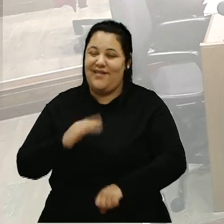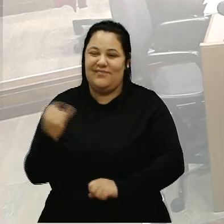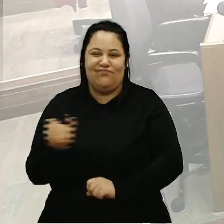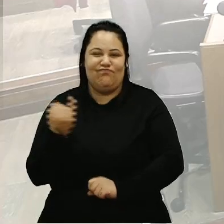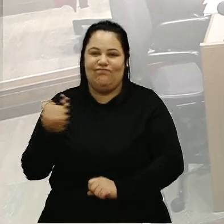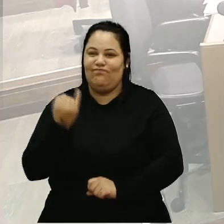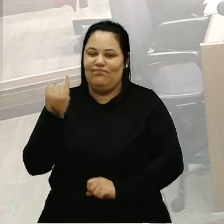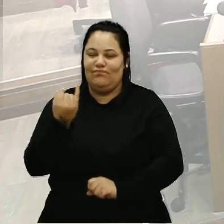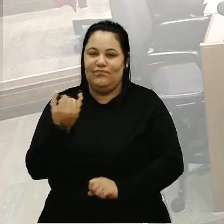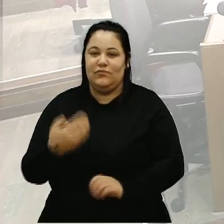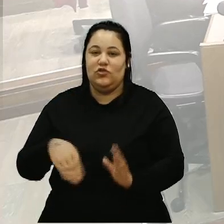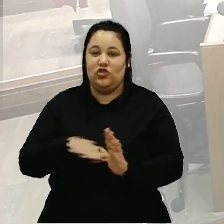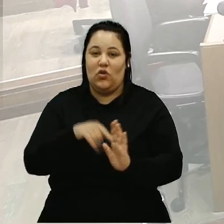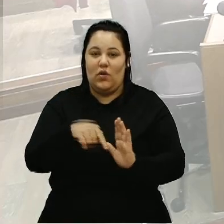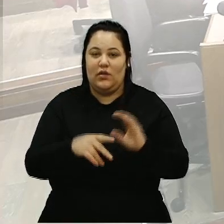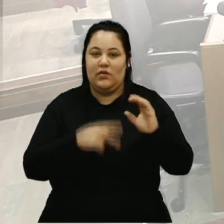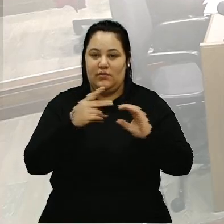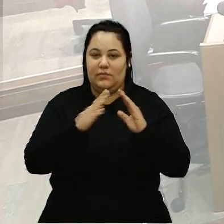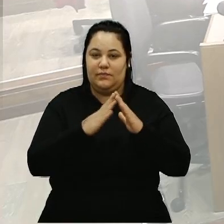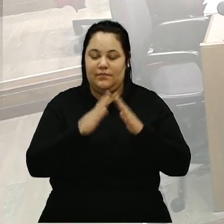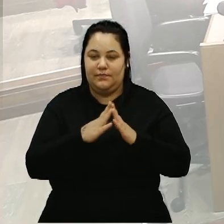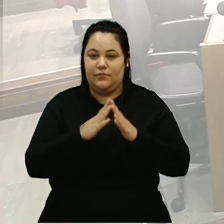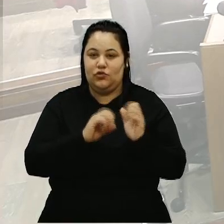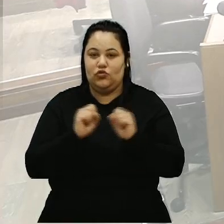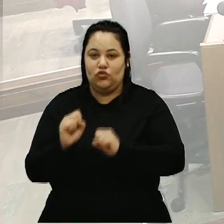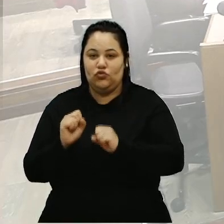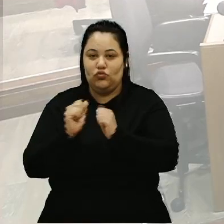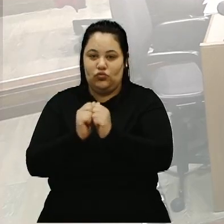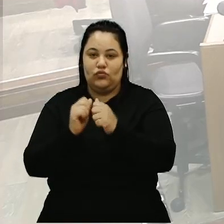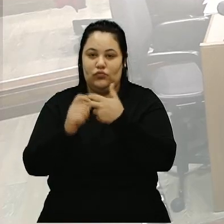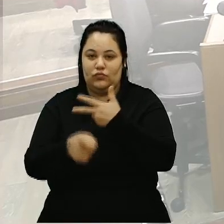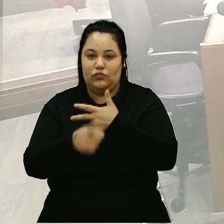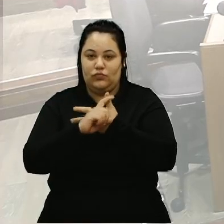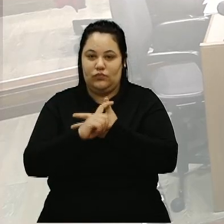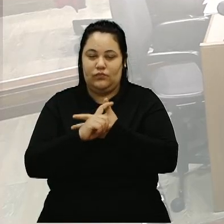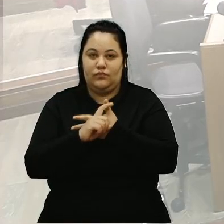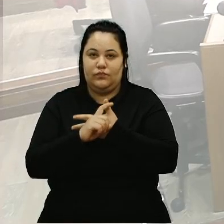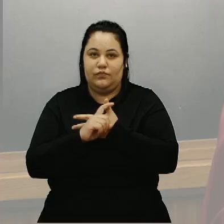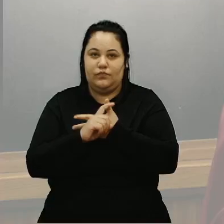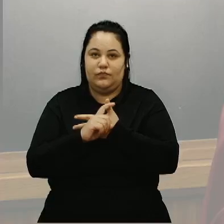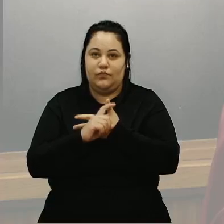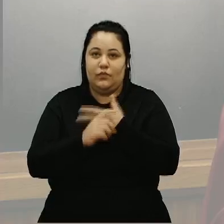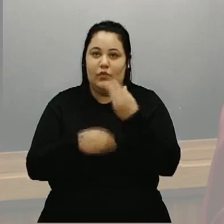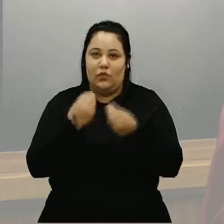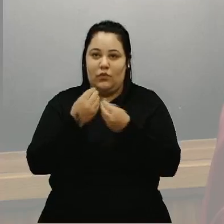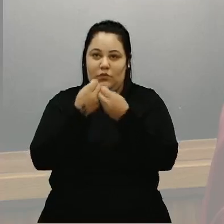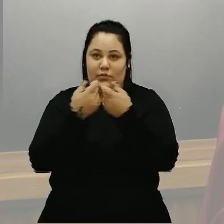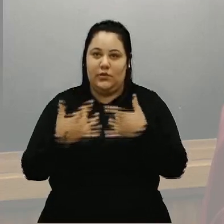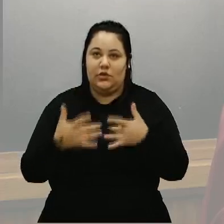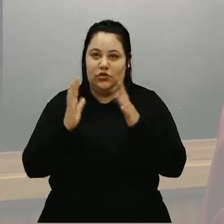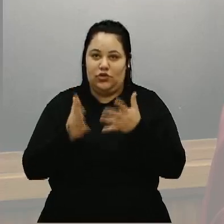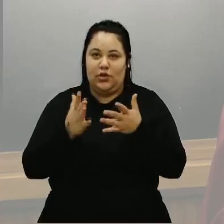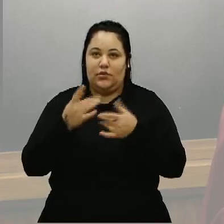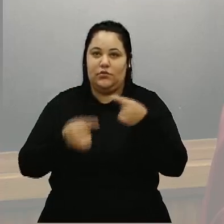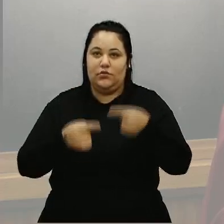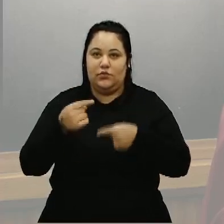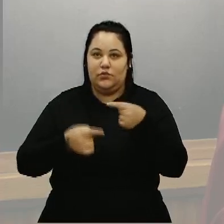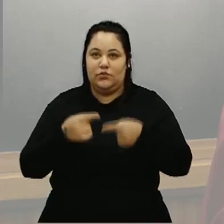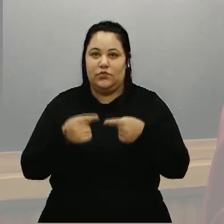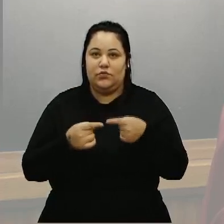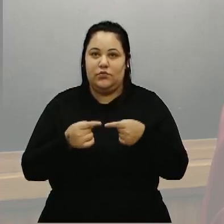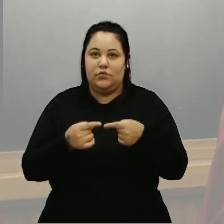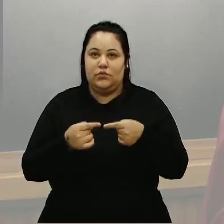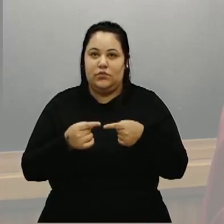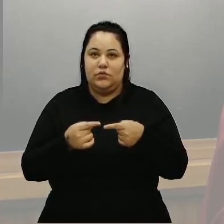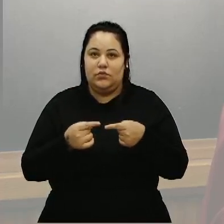que veio para essa casa através do Poder Executivo, que, como eu coloquei antes, já foi discutido pelo Conselho de